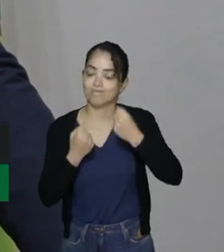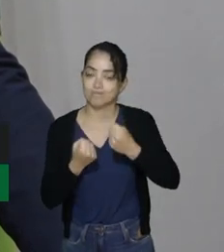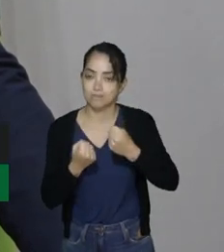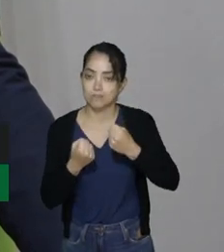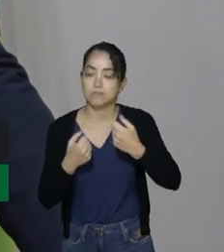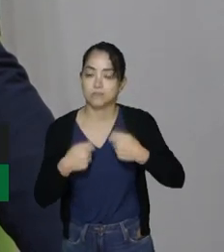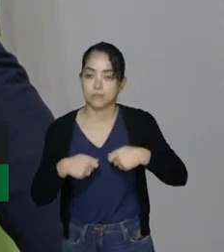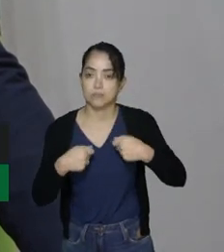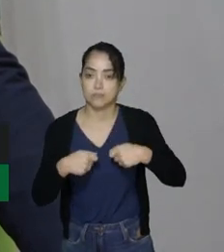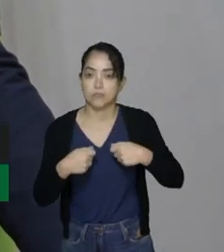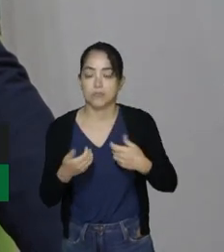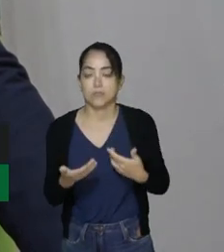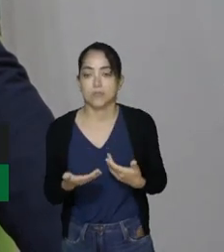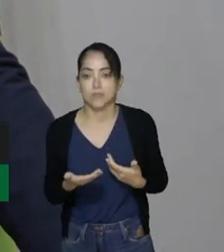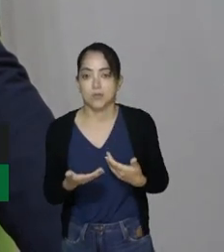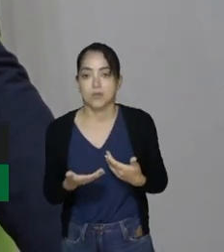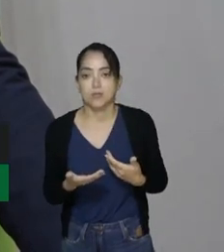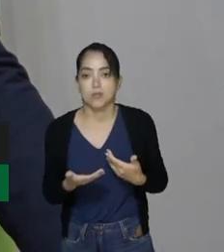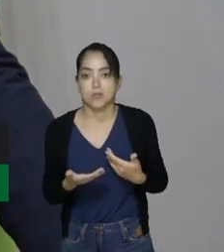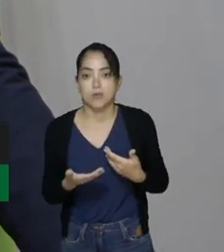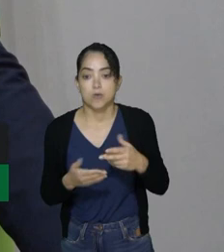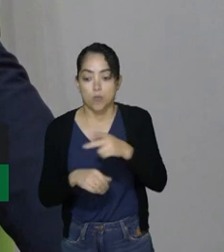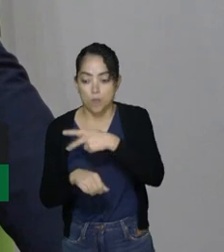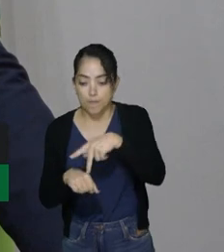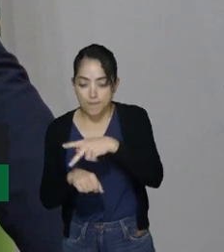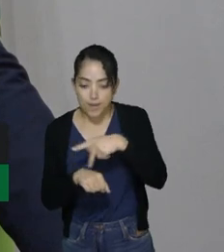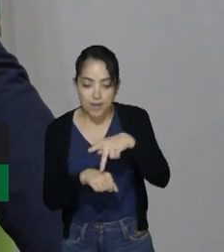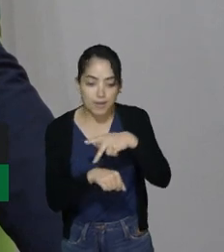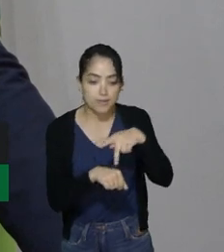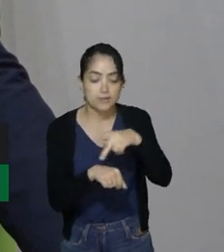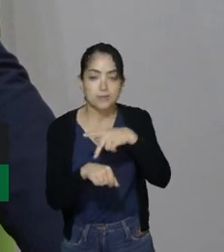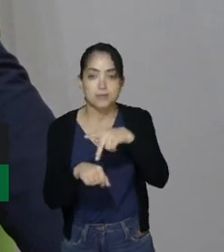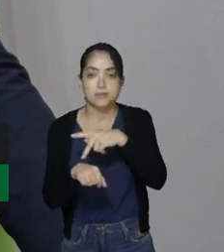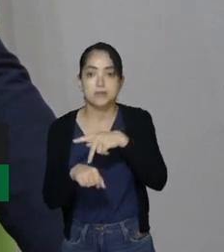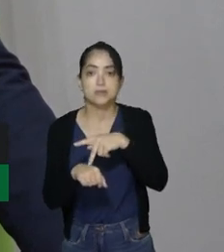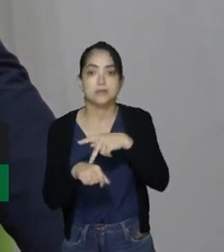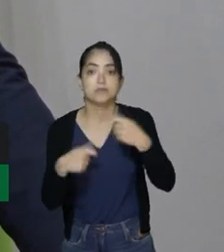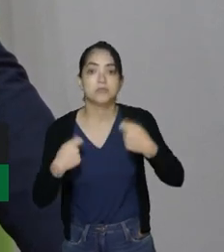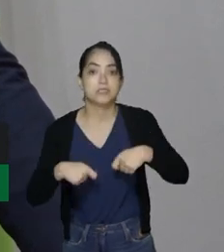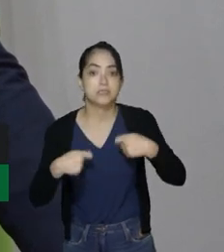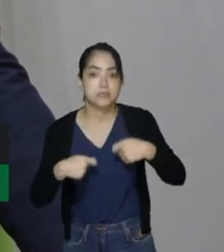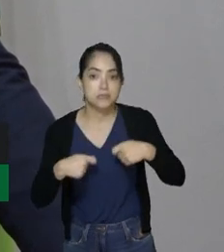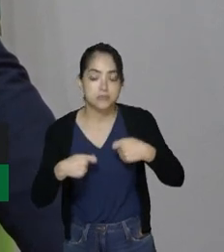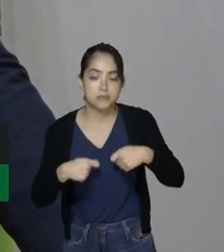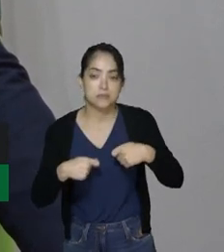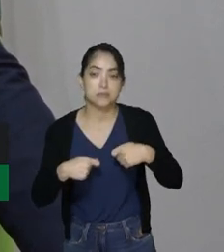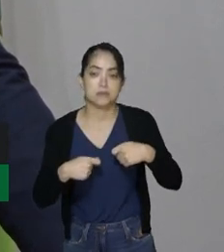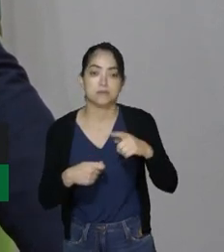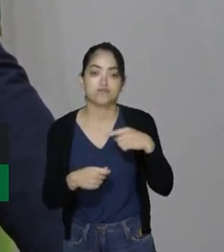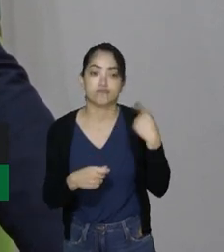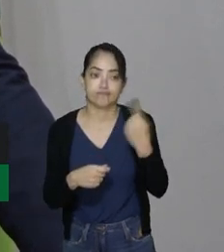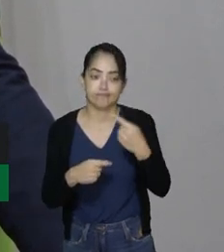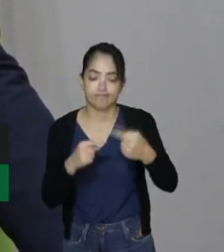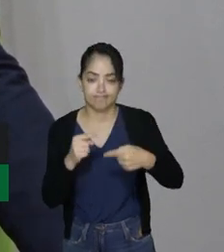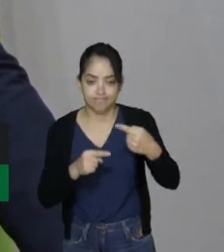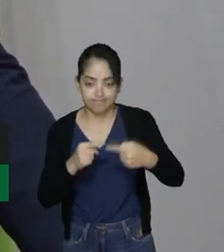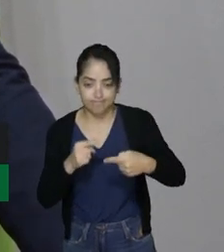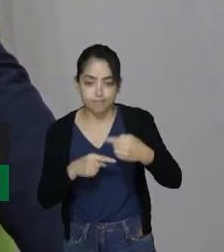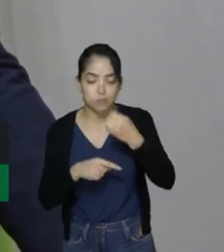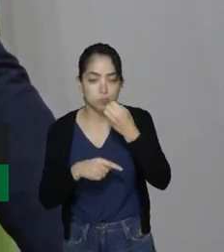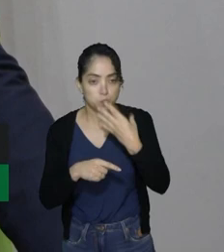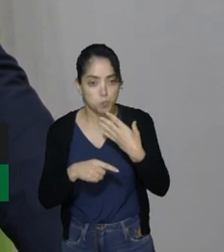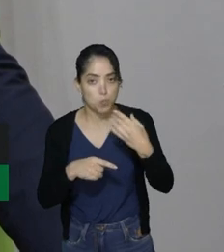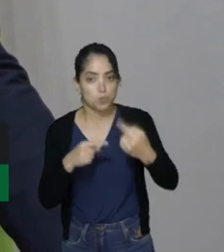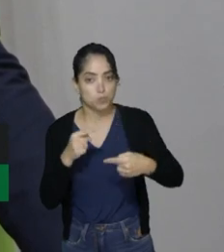Esforço redobrado. O país nunca precisou tanto de nós políticos, de bons